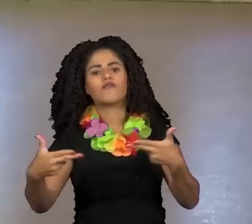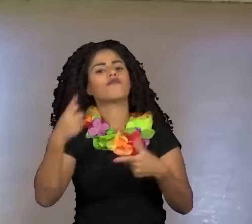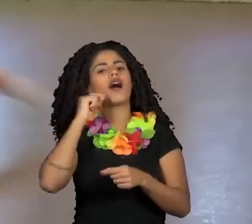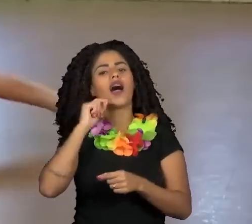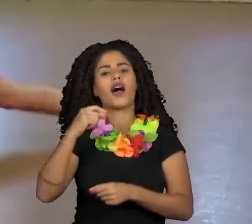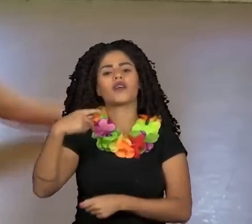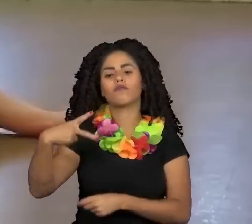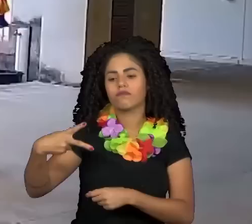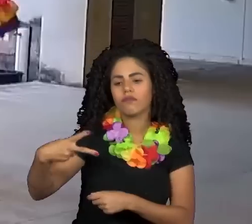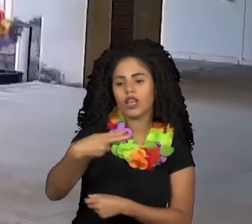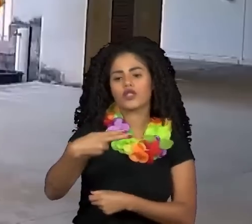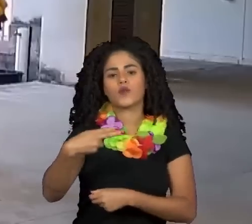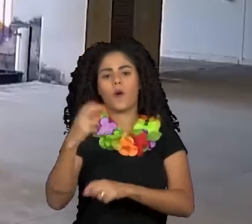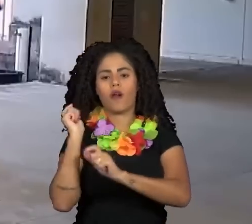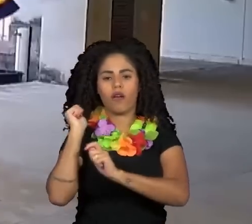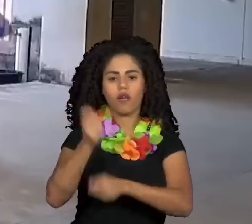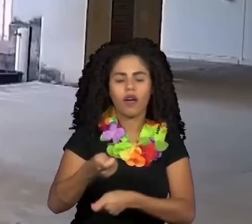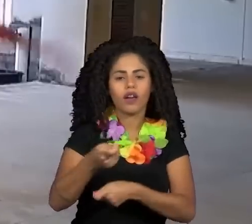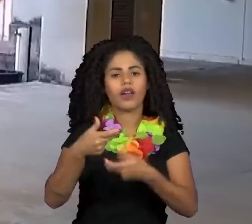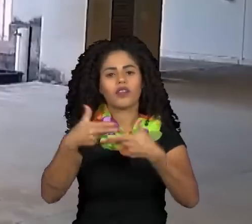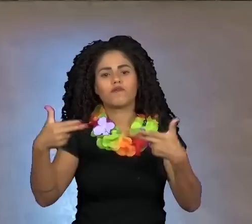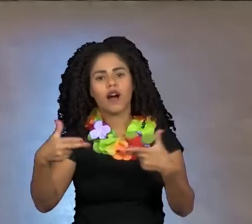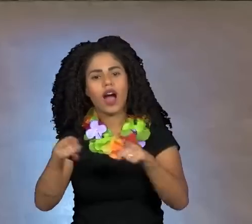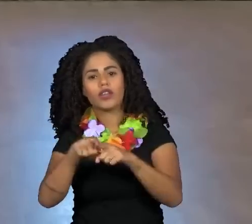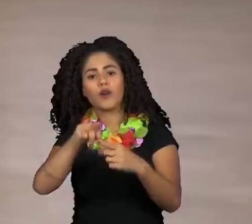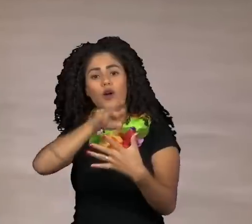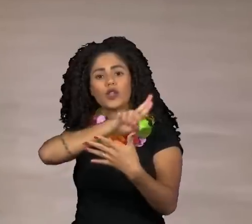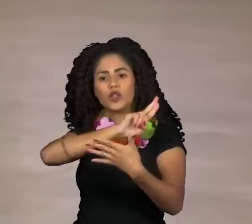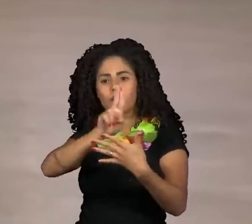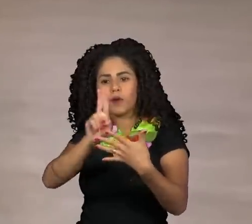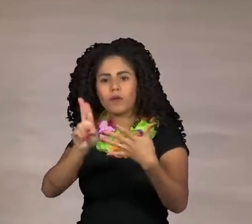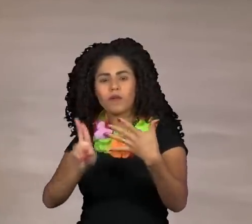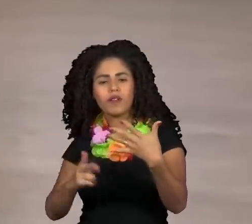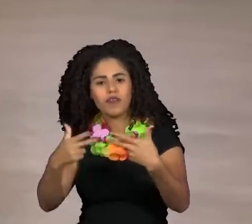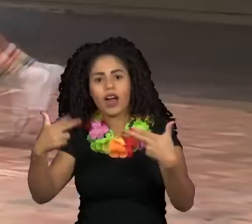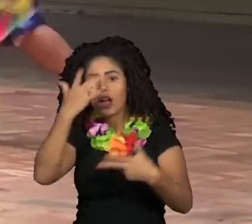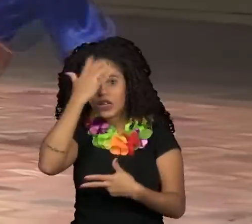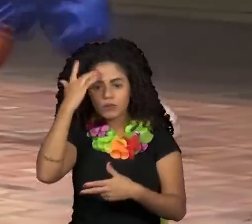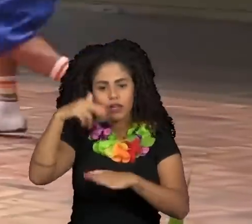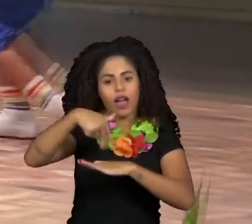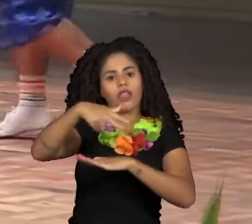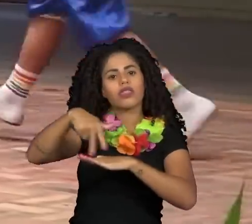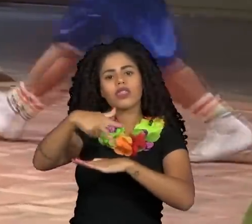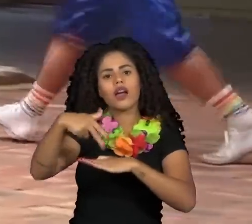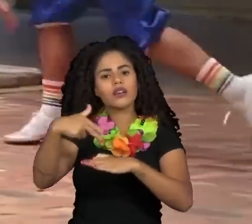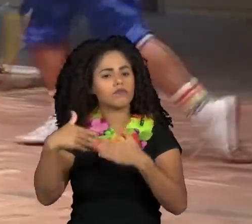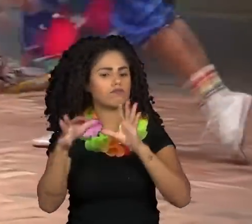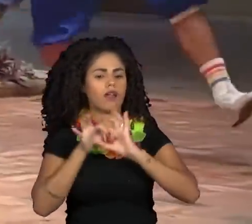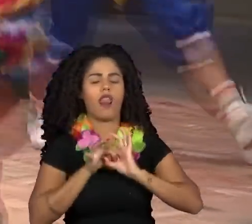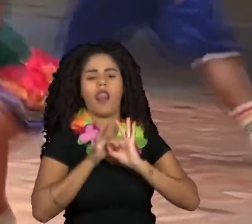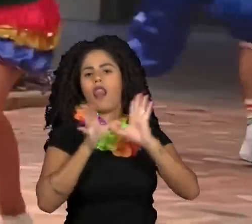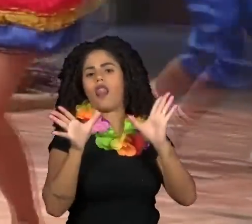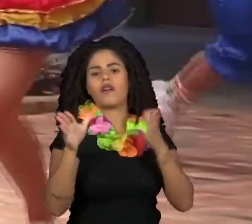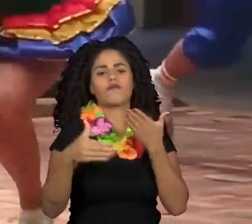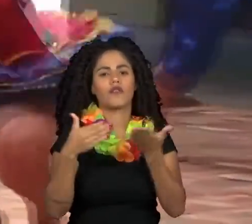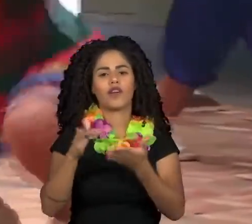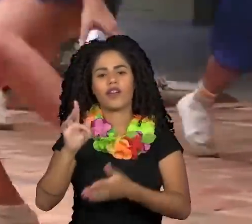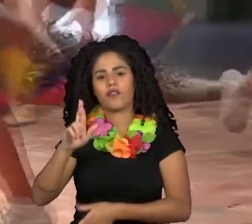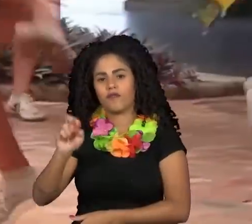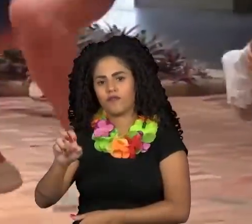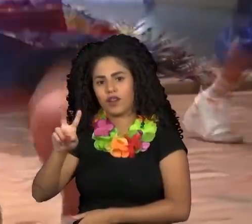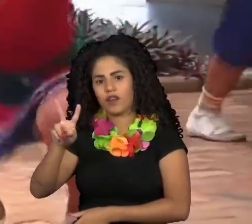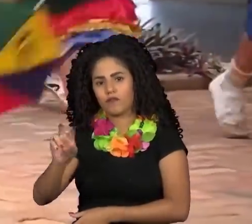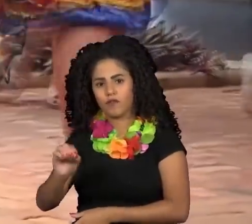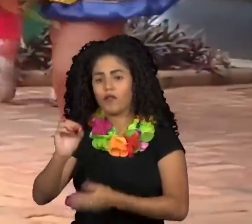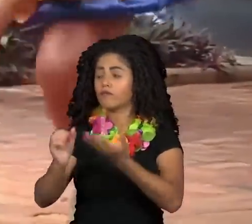martelo, não é? E o parafuso. Quem dança frevo, dança o frevo que quiser. Porque o frevo não está para